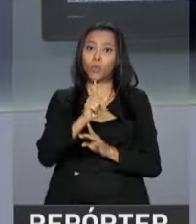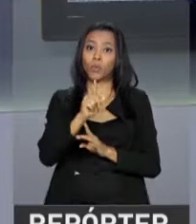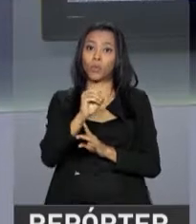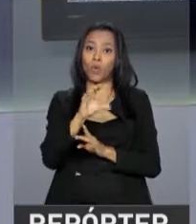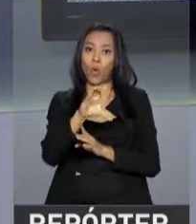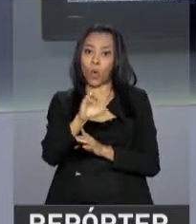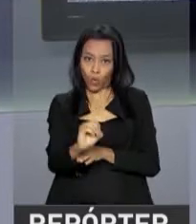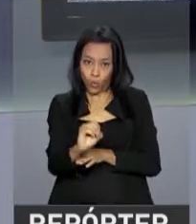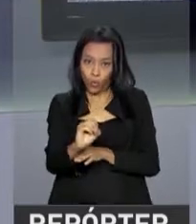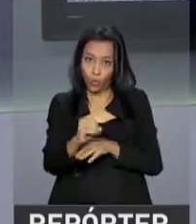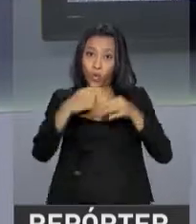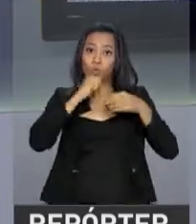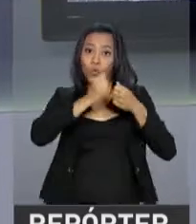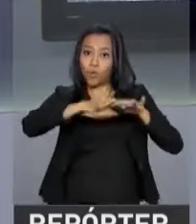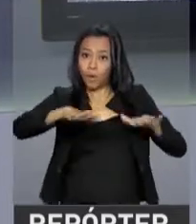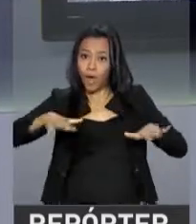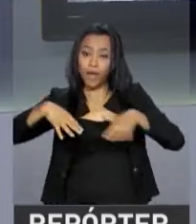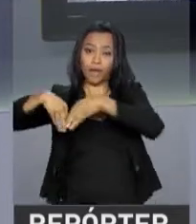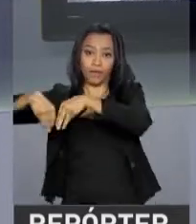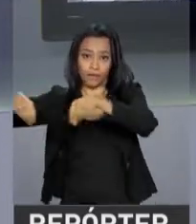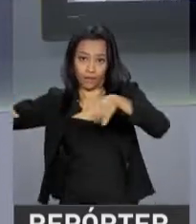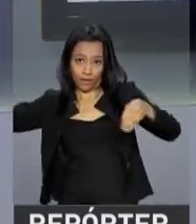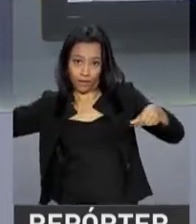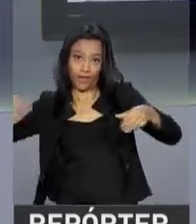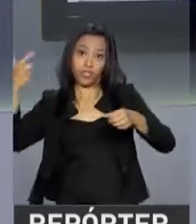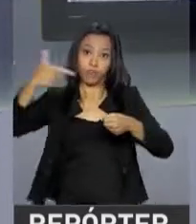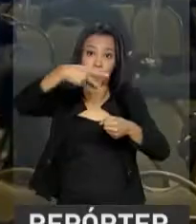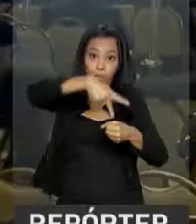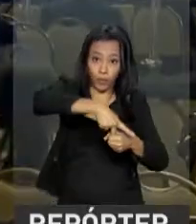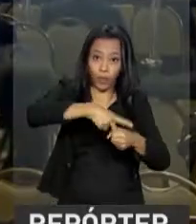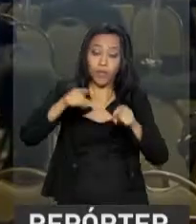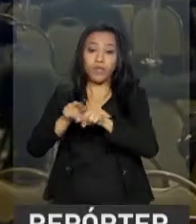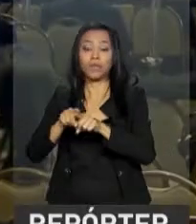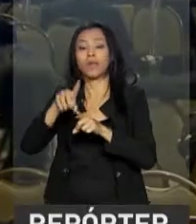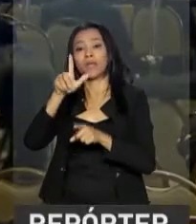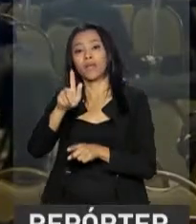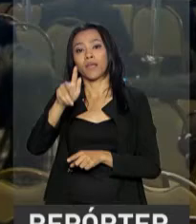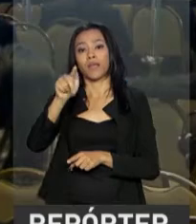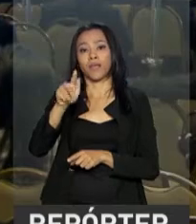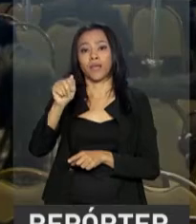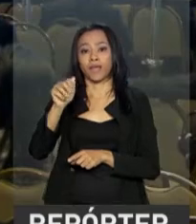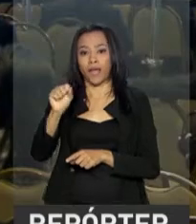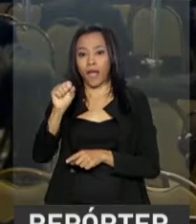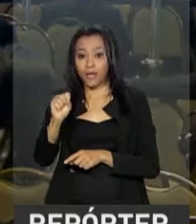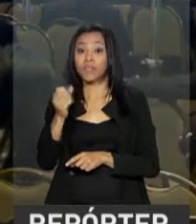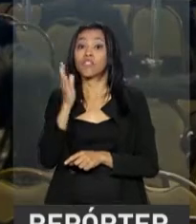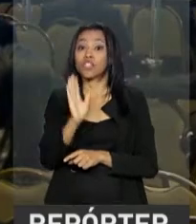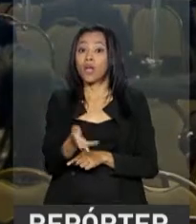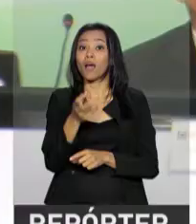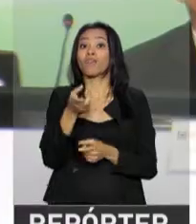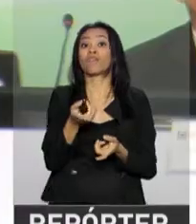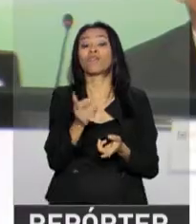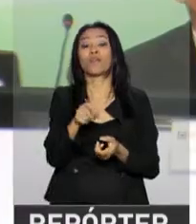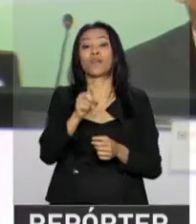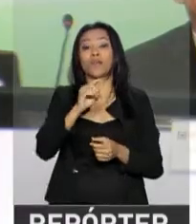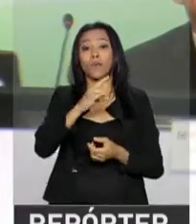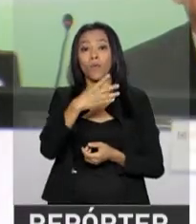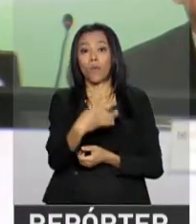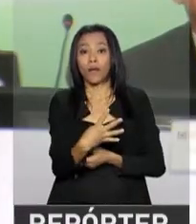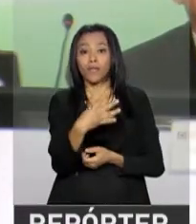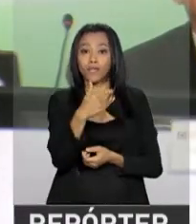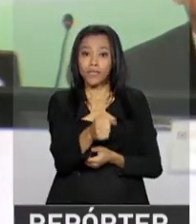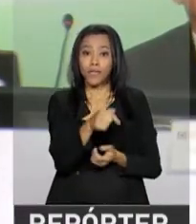para exploração e produção de petróleo e gás natural. Pela manhã foram licitados 47 blocos marítimos, 22